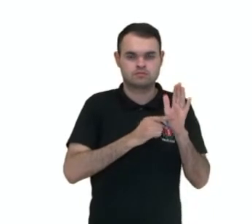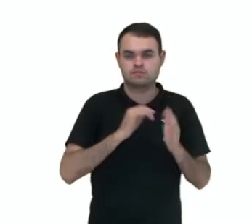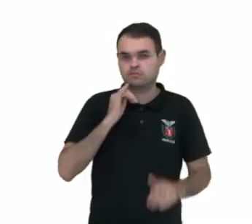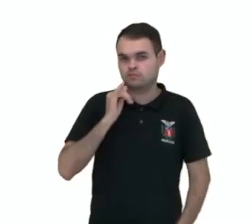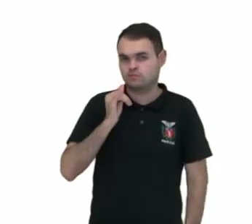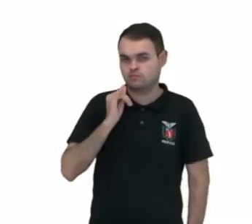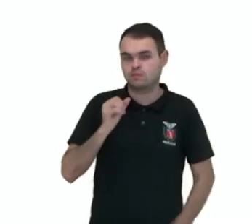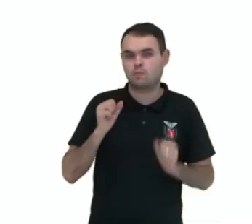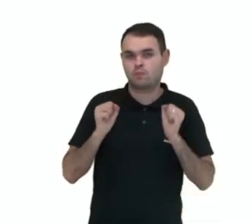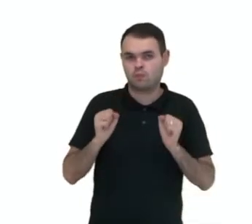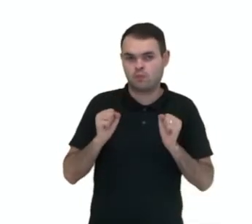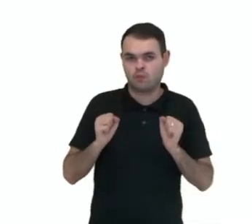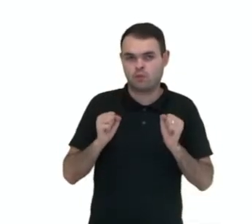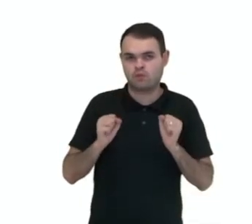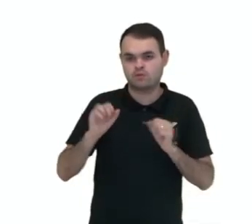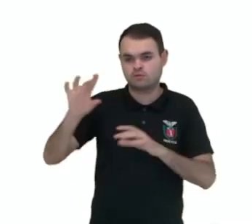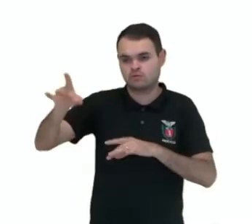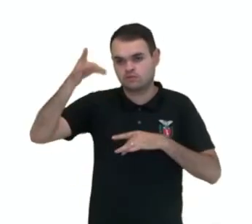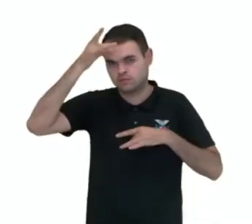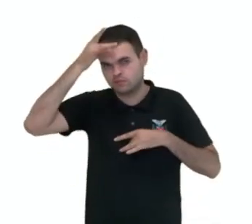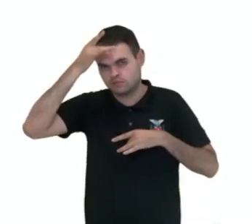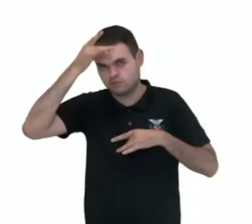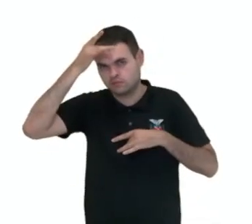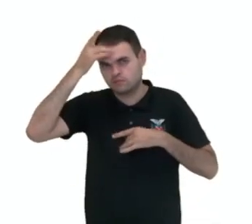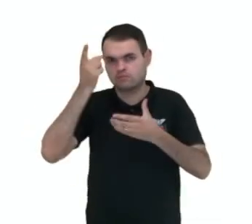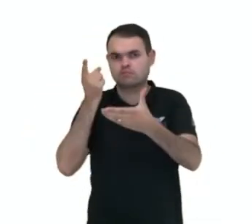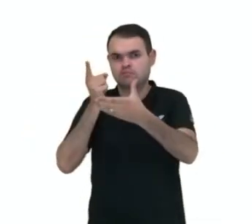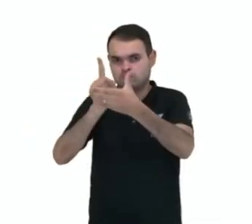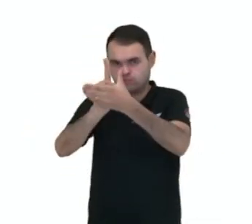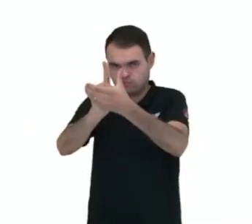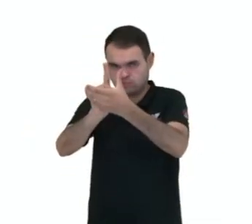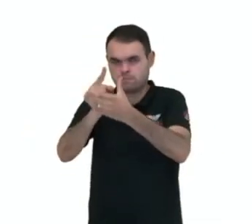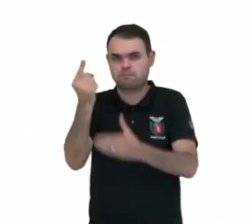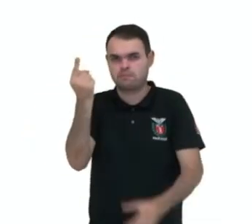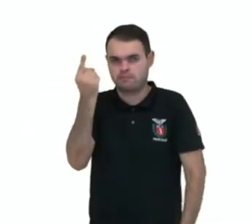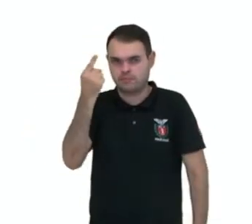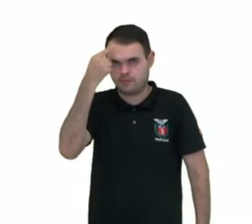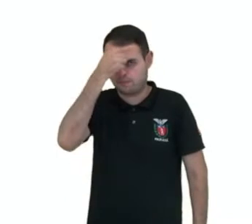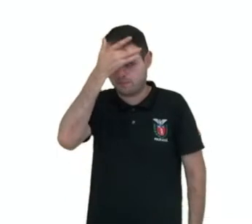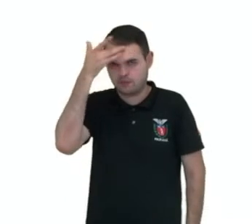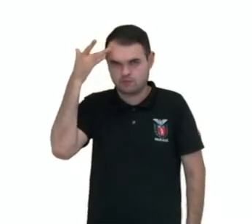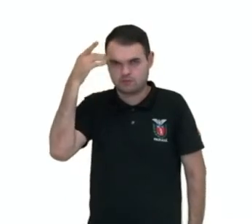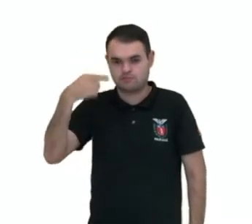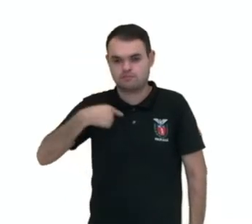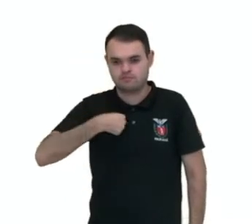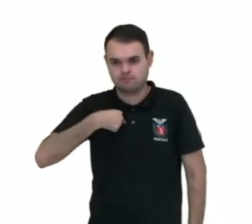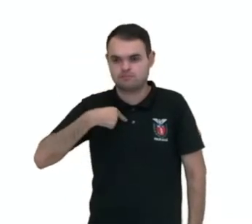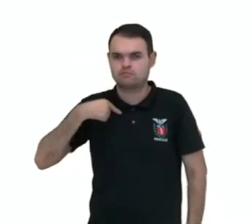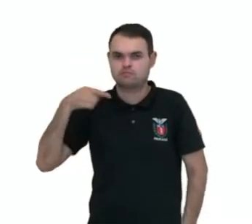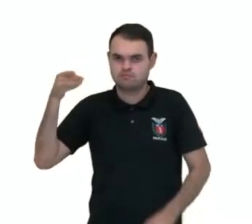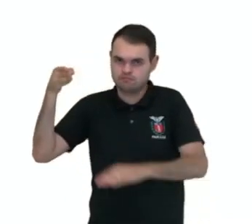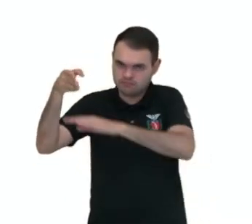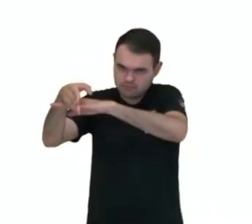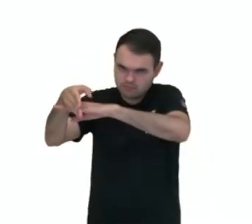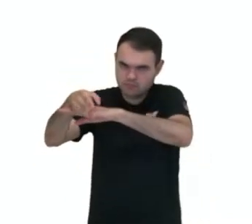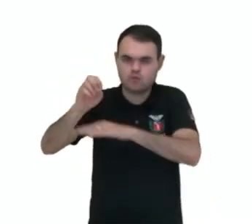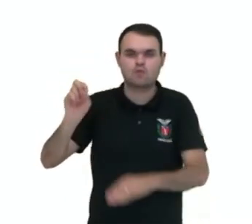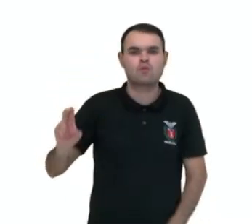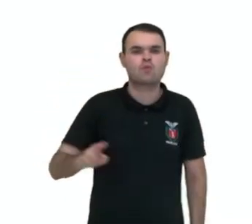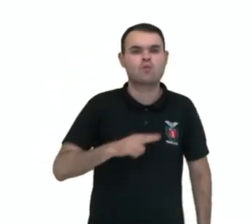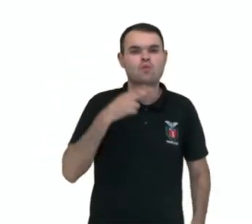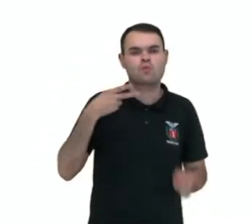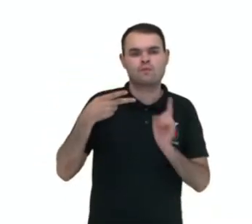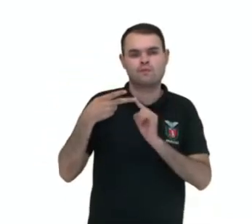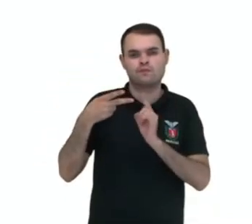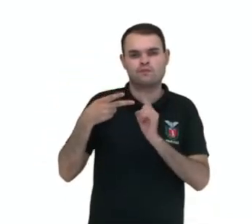narrador, ele pode ser narrador personagem, quando ele é em primeira pessoa e participa das ações. Ele pode ser